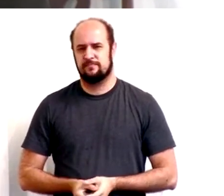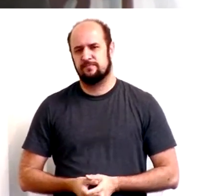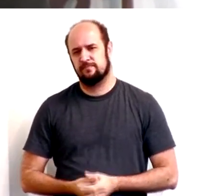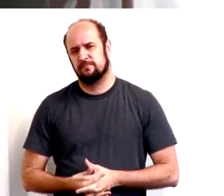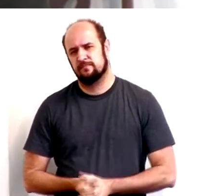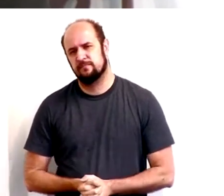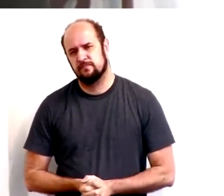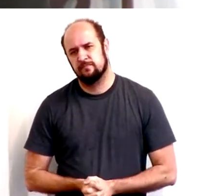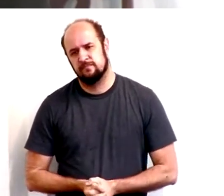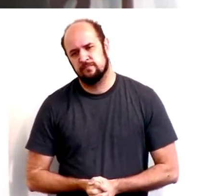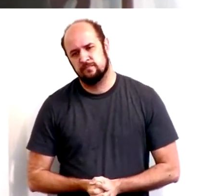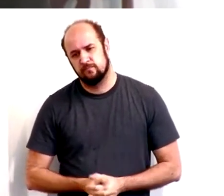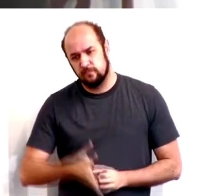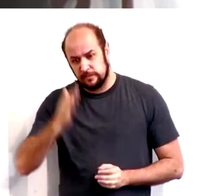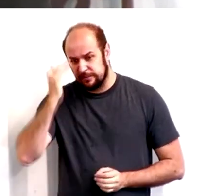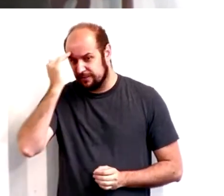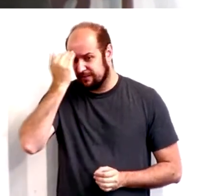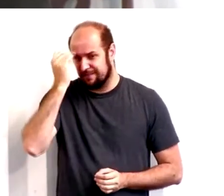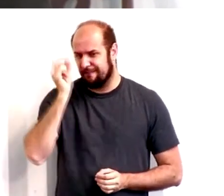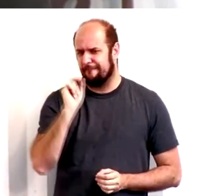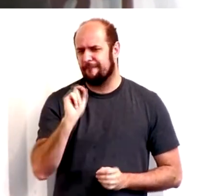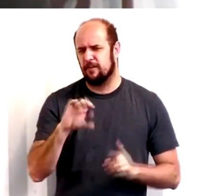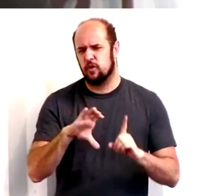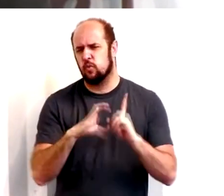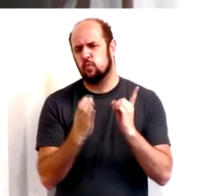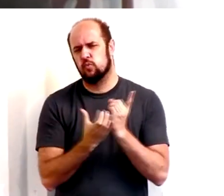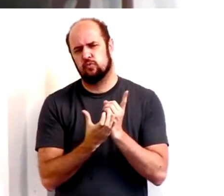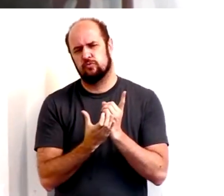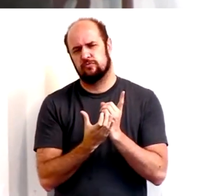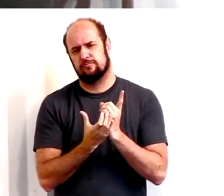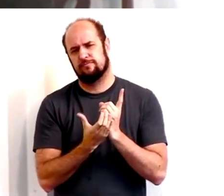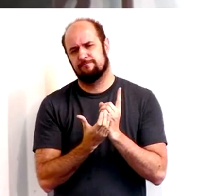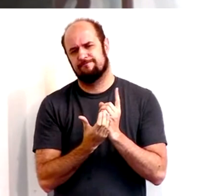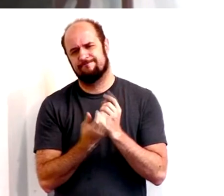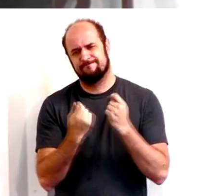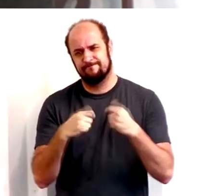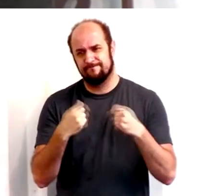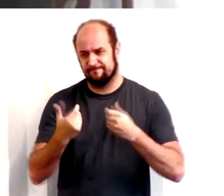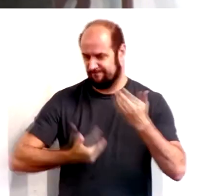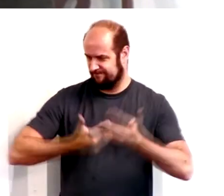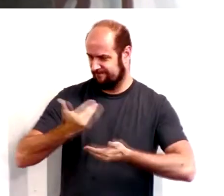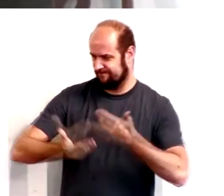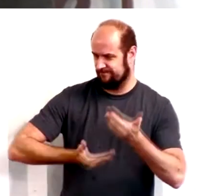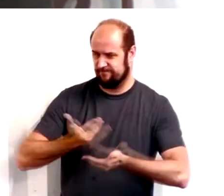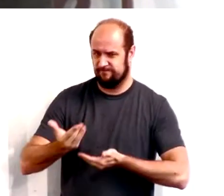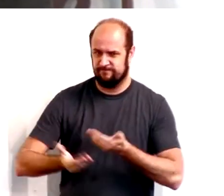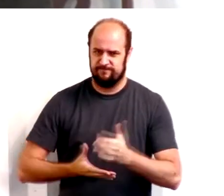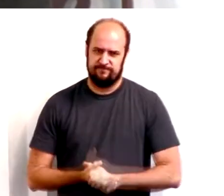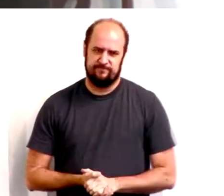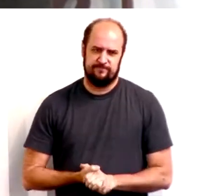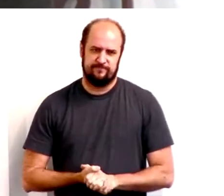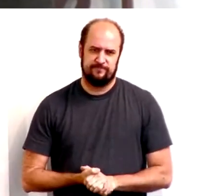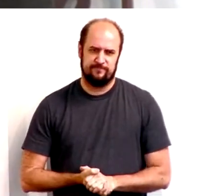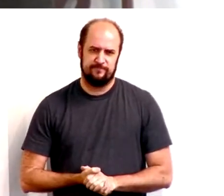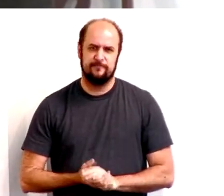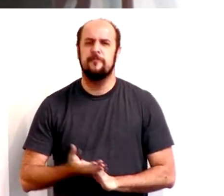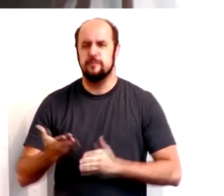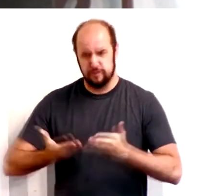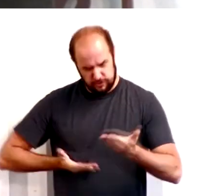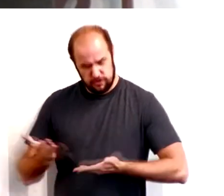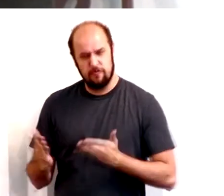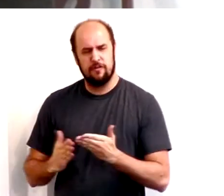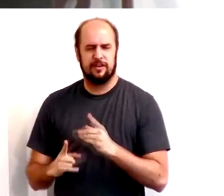Enquanto vocês não entendem o que é culto, vocês não vão querer de fato servir. Sirvam a igreja de